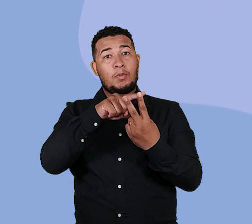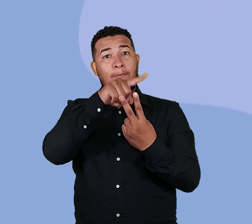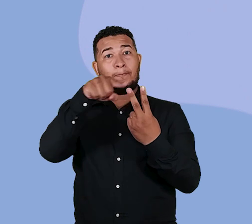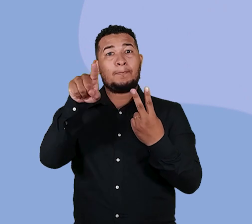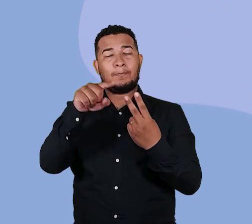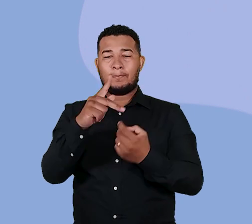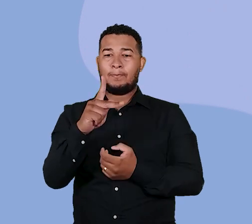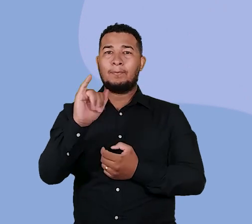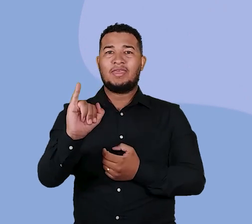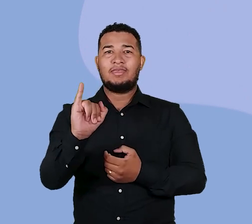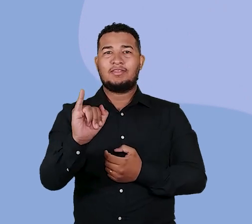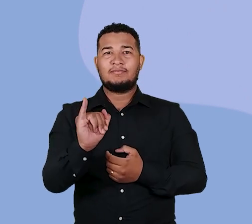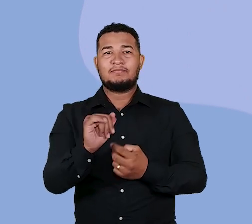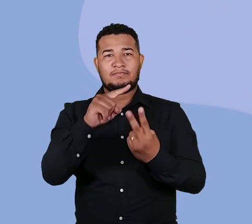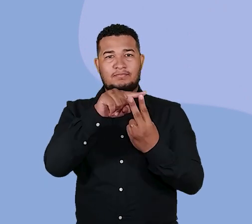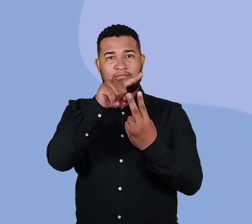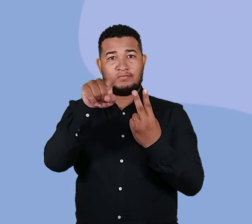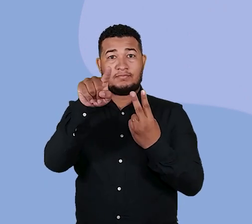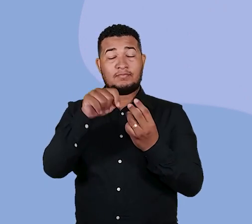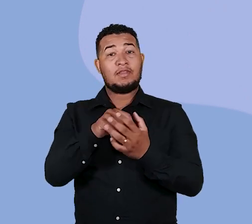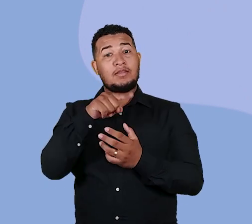Esses são exemplos de números